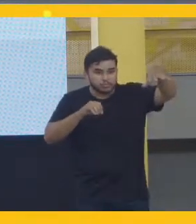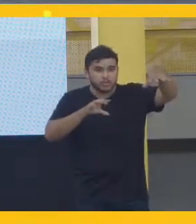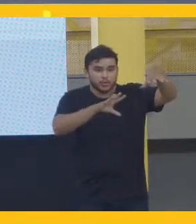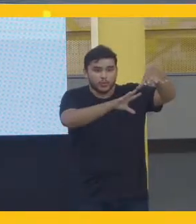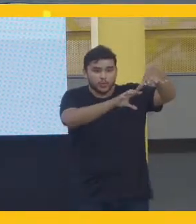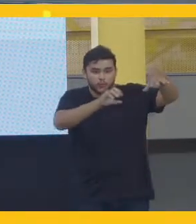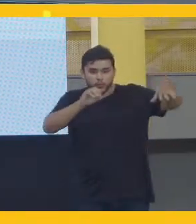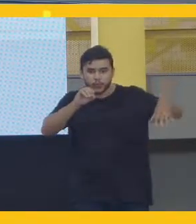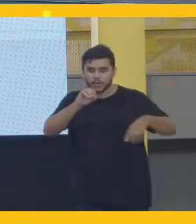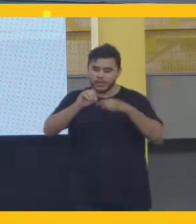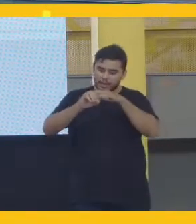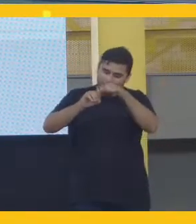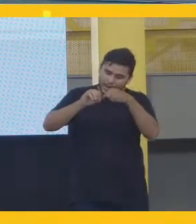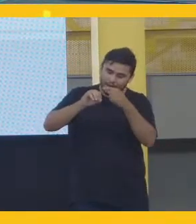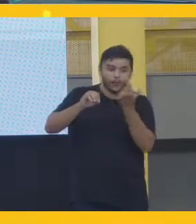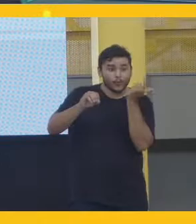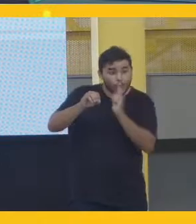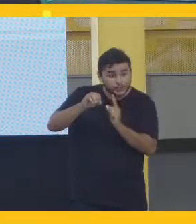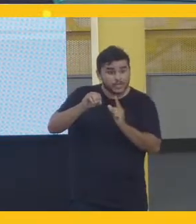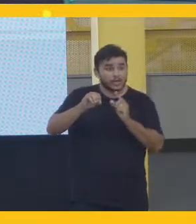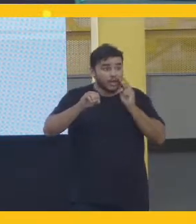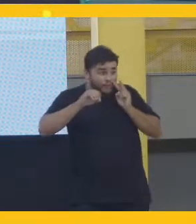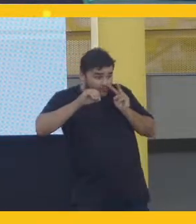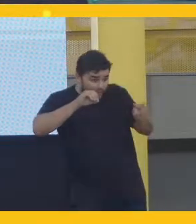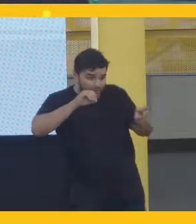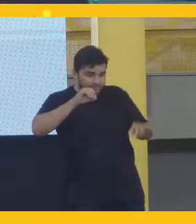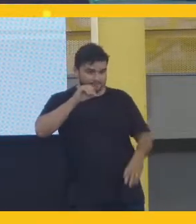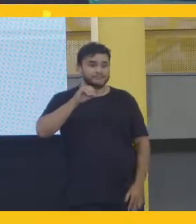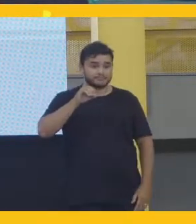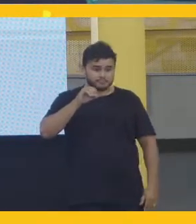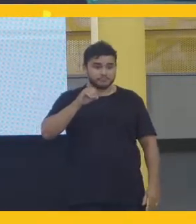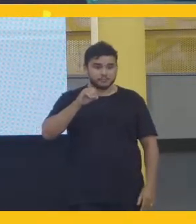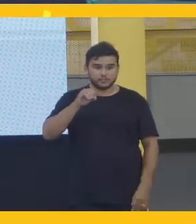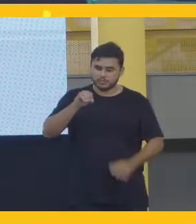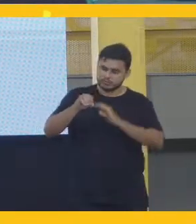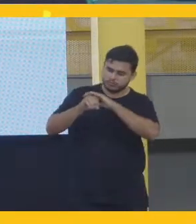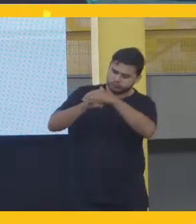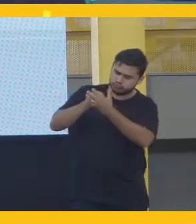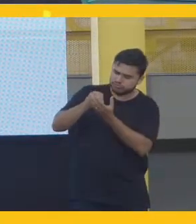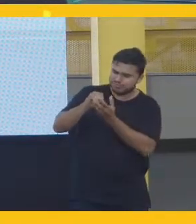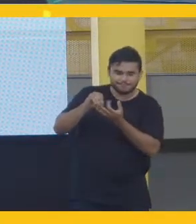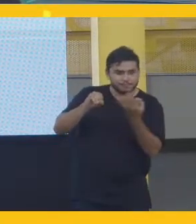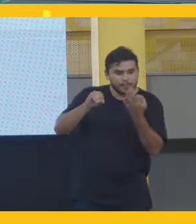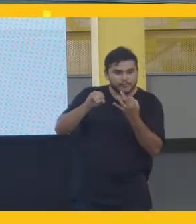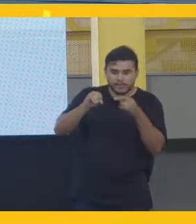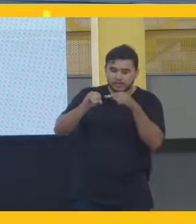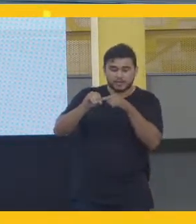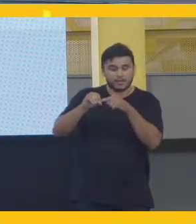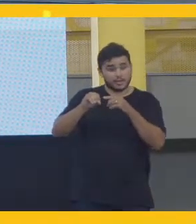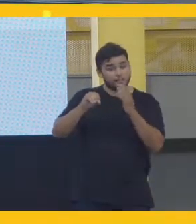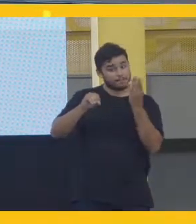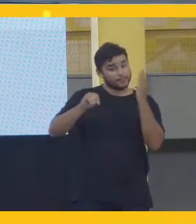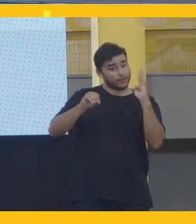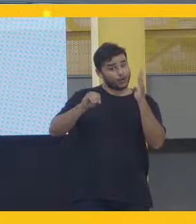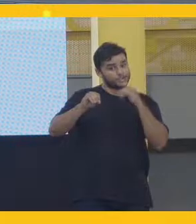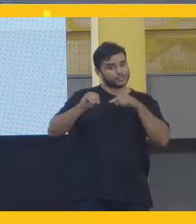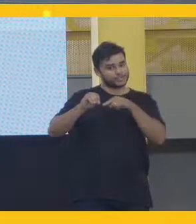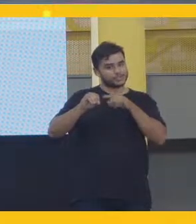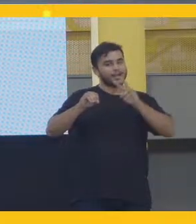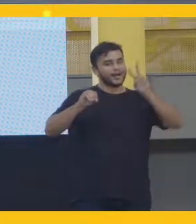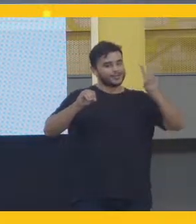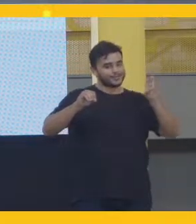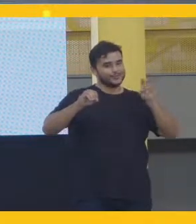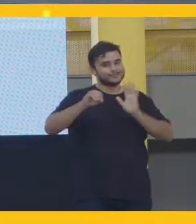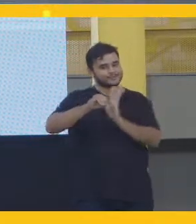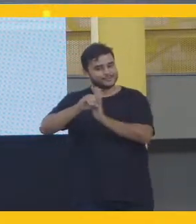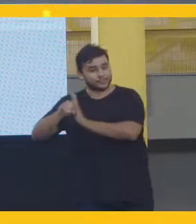bela de uma aula de biologia sobre o olho humano, mas não é o nosso caso aqui. As células que nós temos